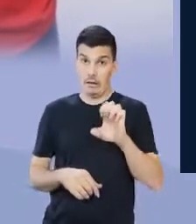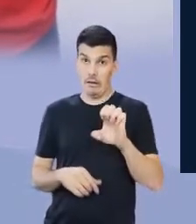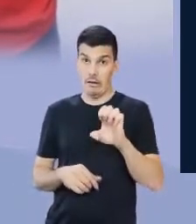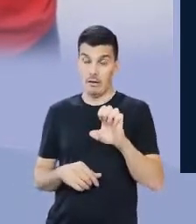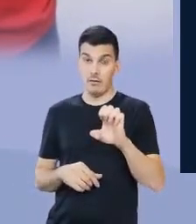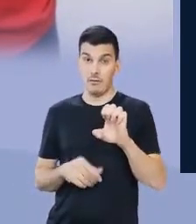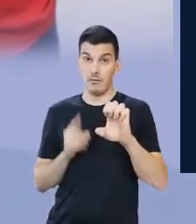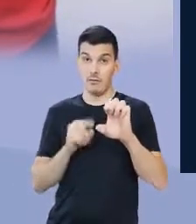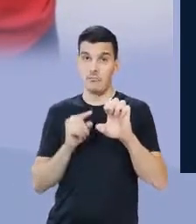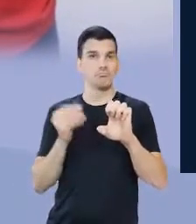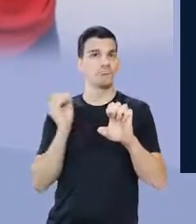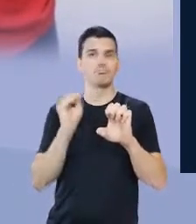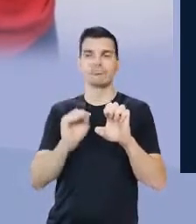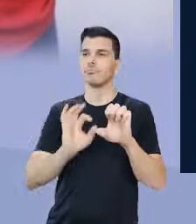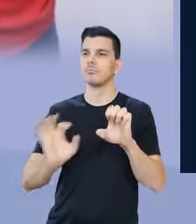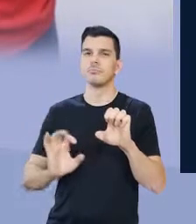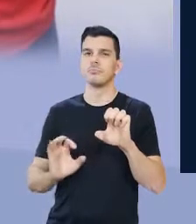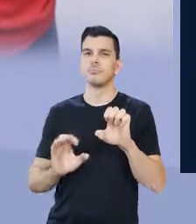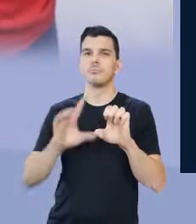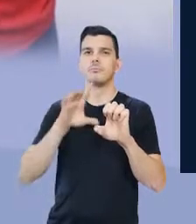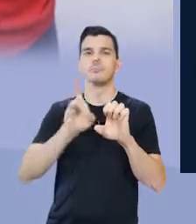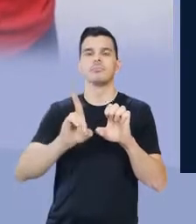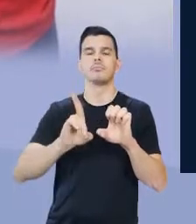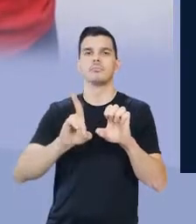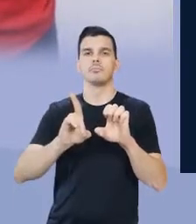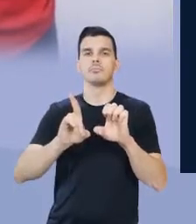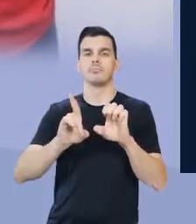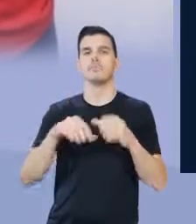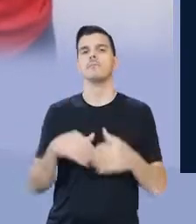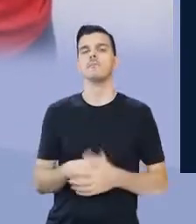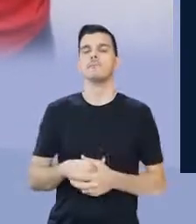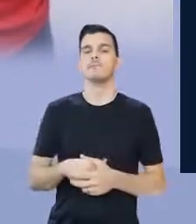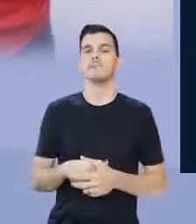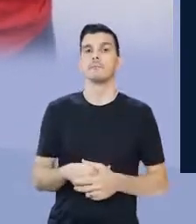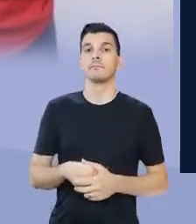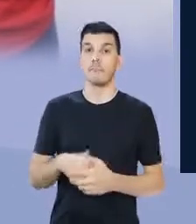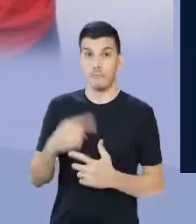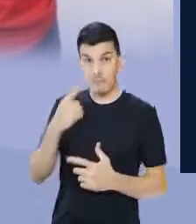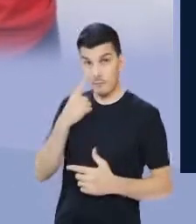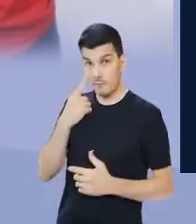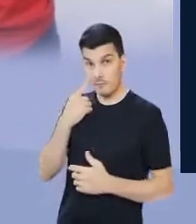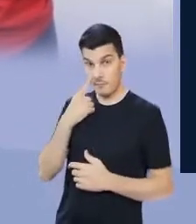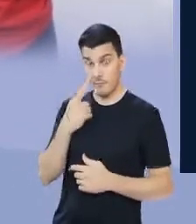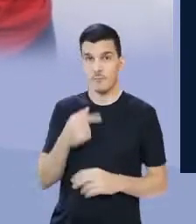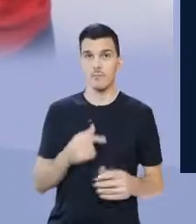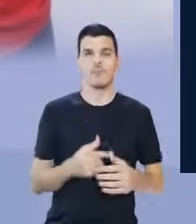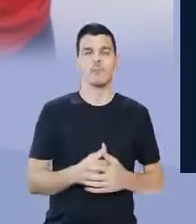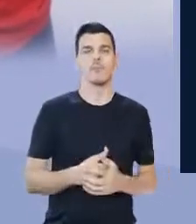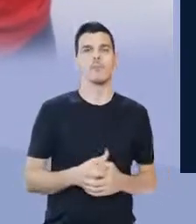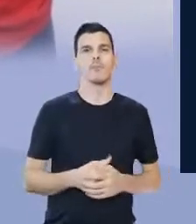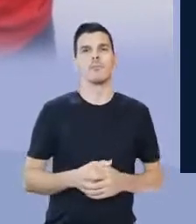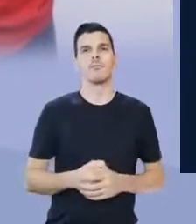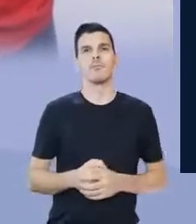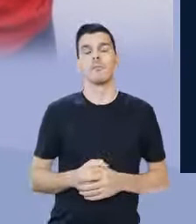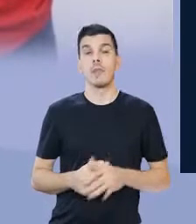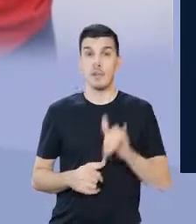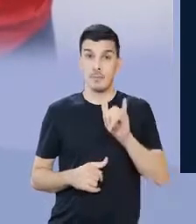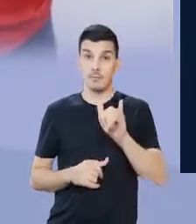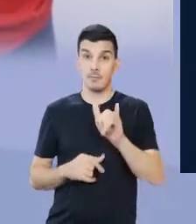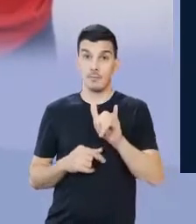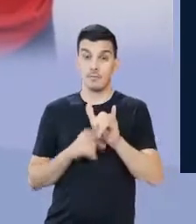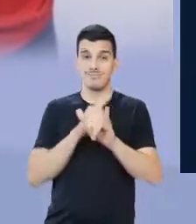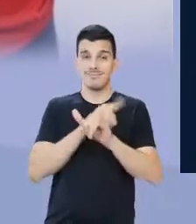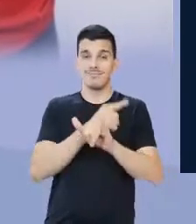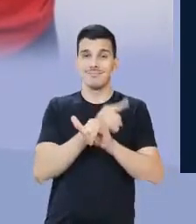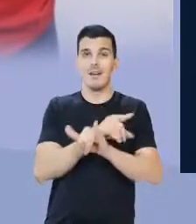E e ele for regular, você não precisa botar outra letra E, você coloca a letra T e tá bom. Mas olha só o study. O study ele termina em